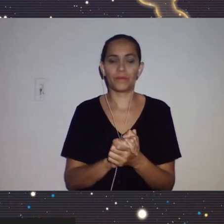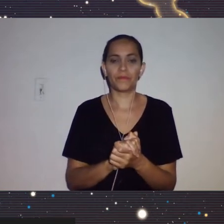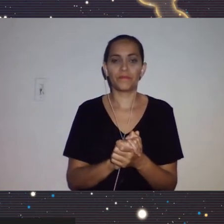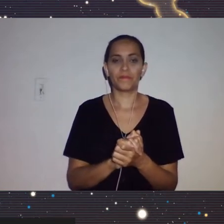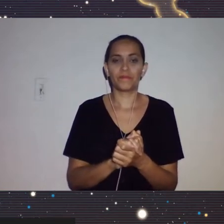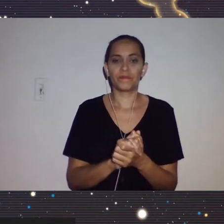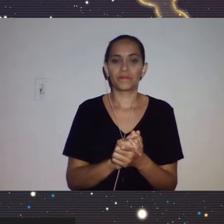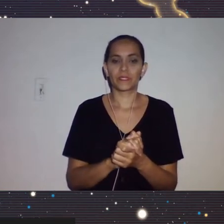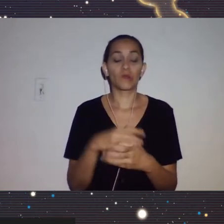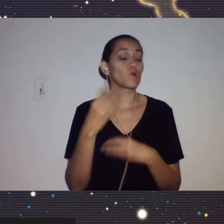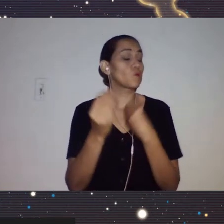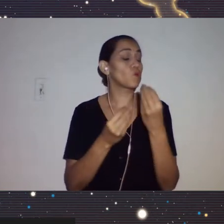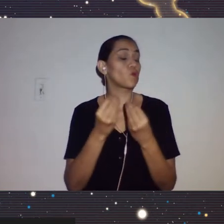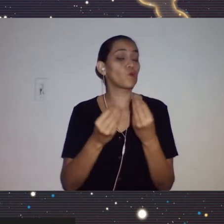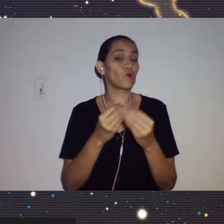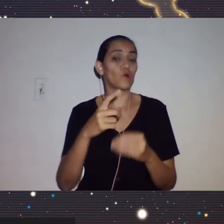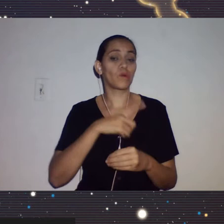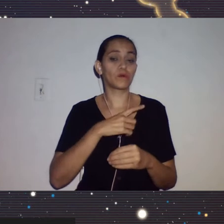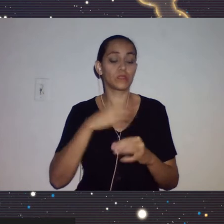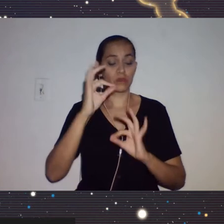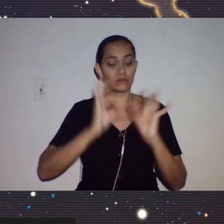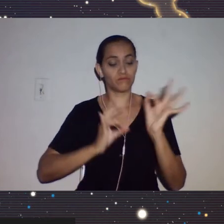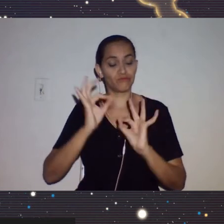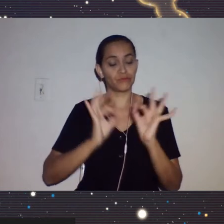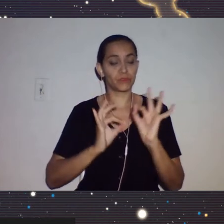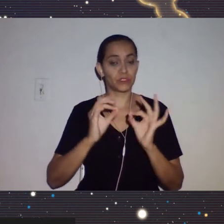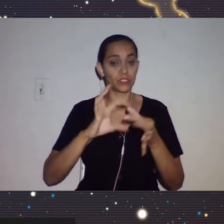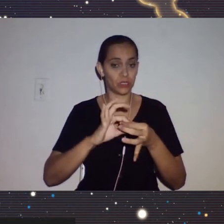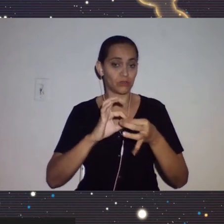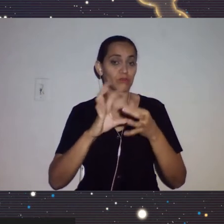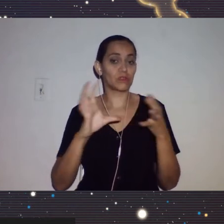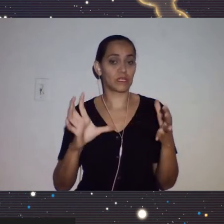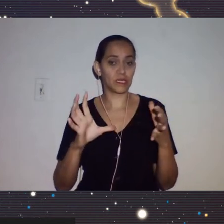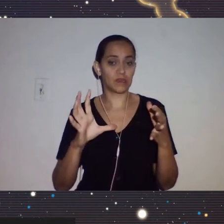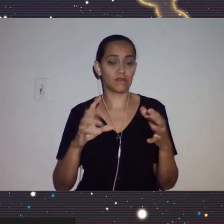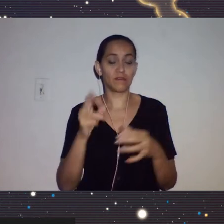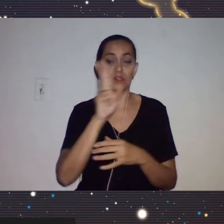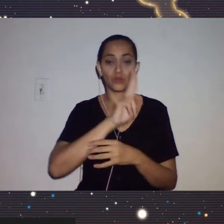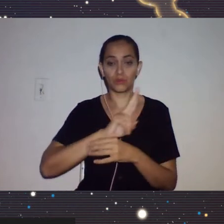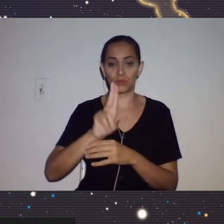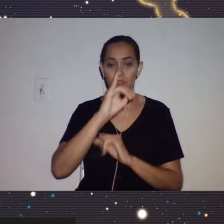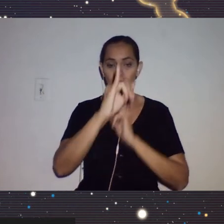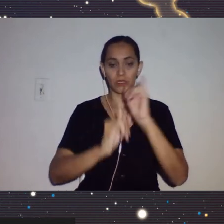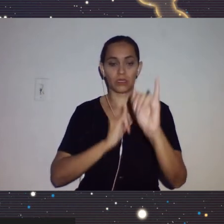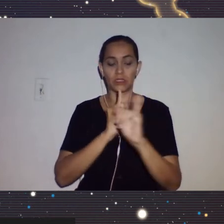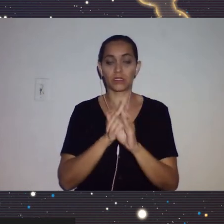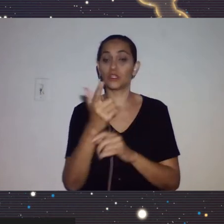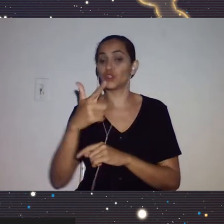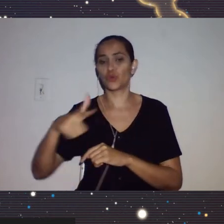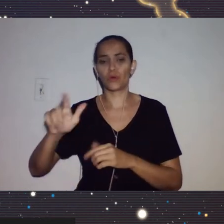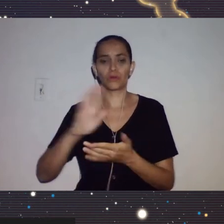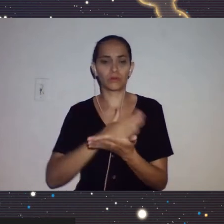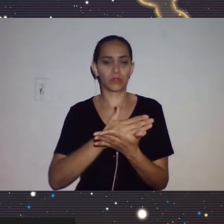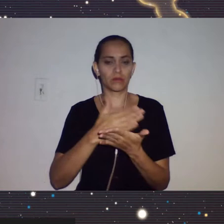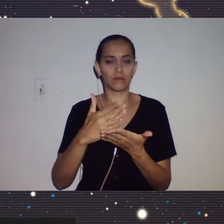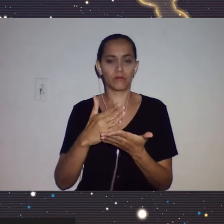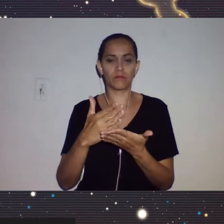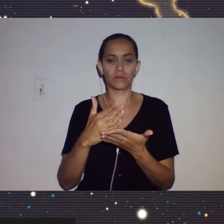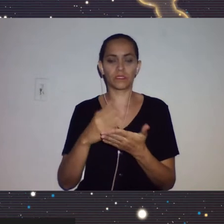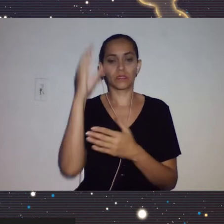fazer um projetinho pessoal aleatório com dados da internet, pela Luísa Moura. E o outro vai ser Começando a Aprender Ciência de Dados por Cássio